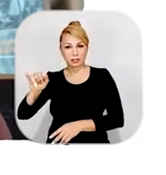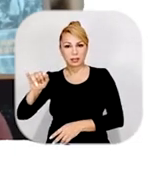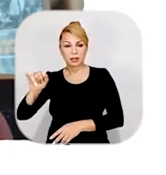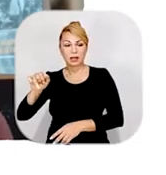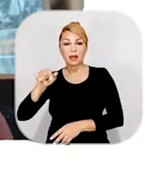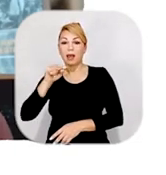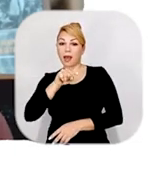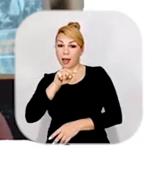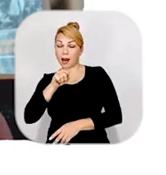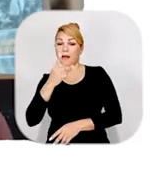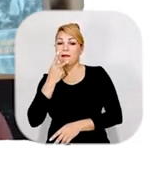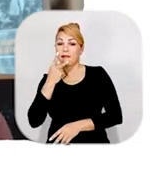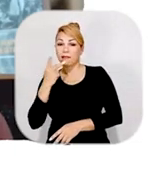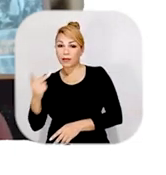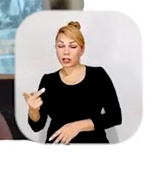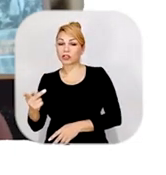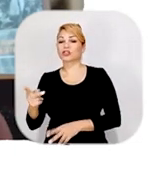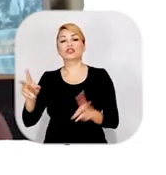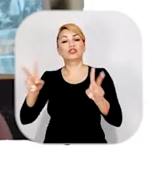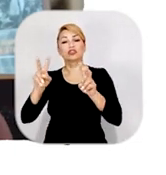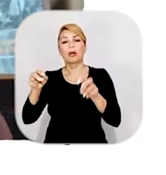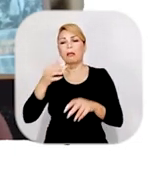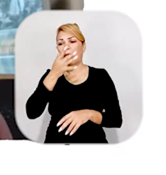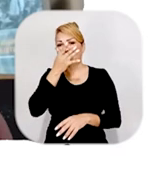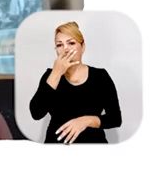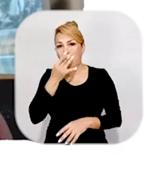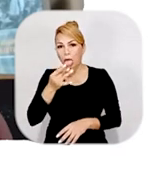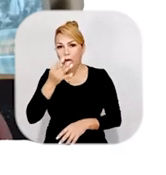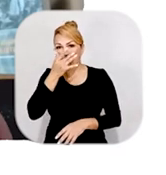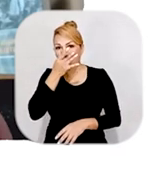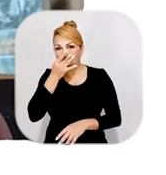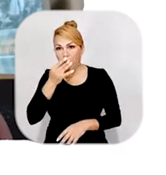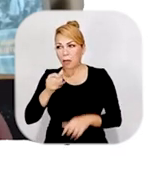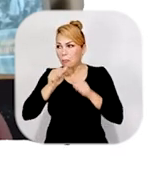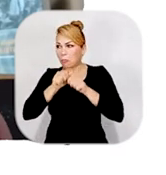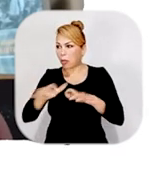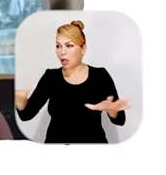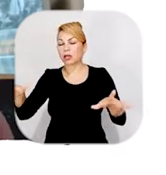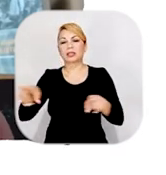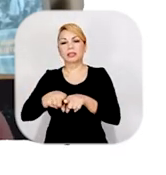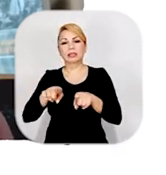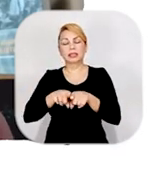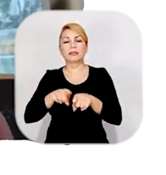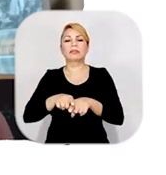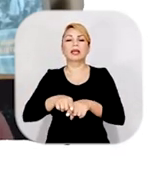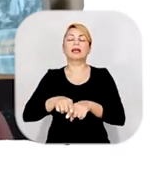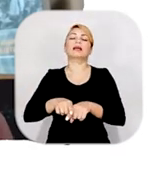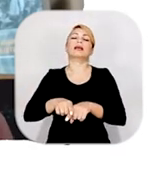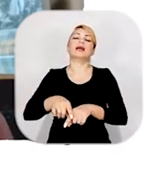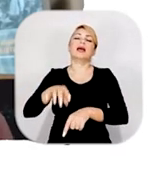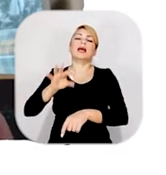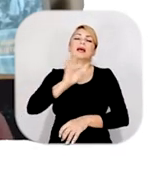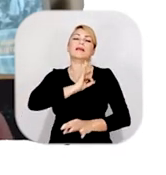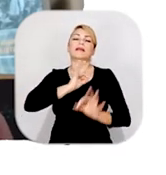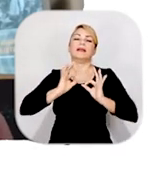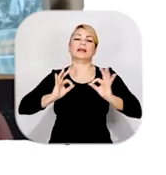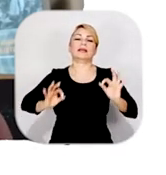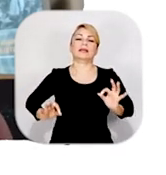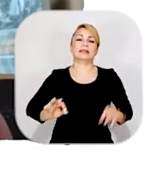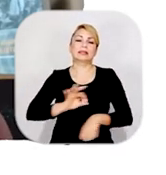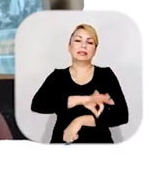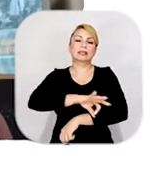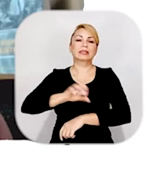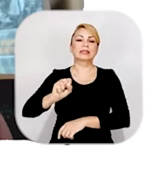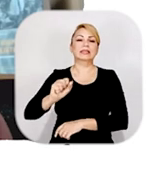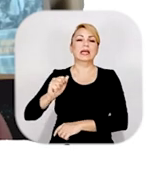falou das epidemias de gripe e de sarampo, principalmente a de sarampo. E aí ela falou que muita gente